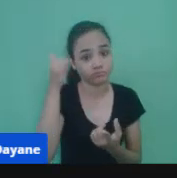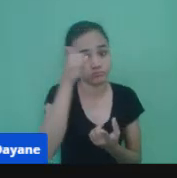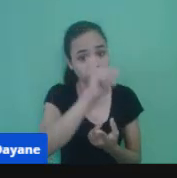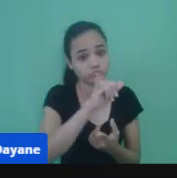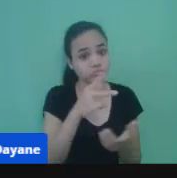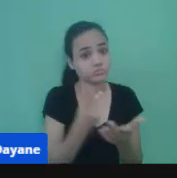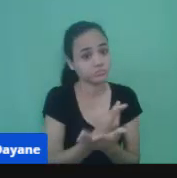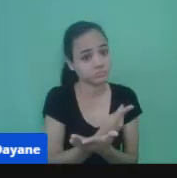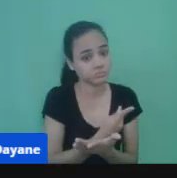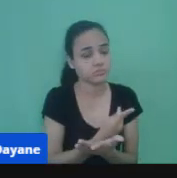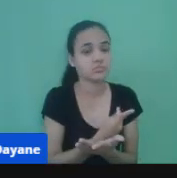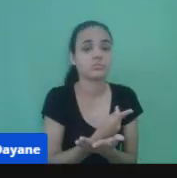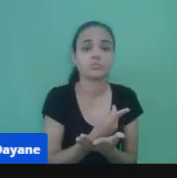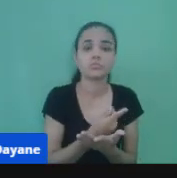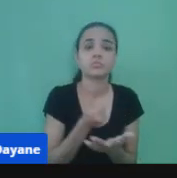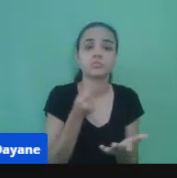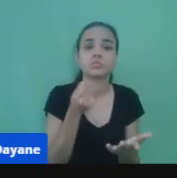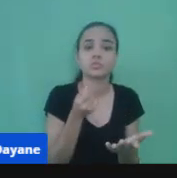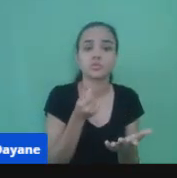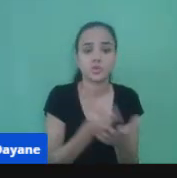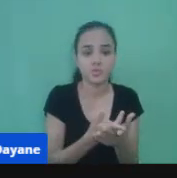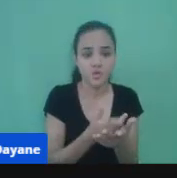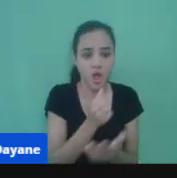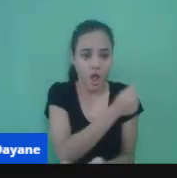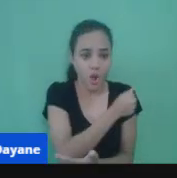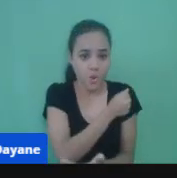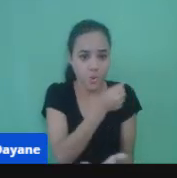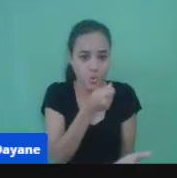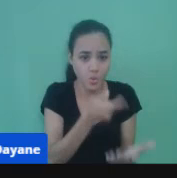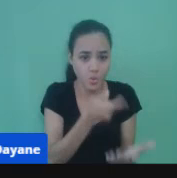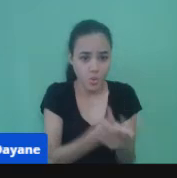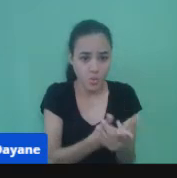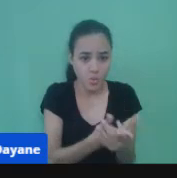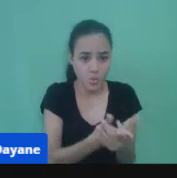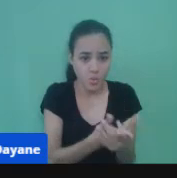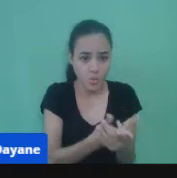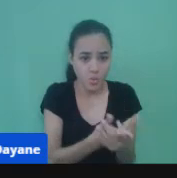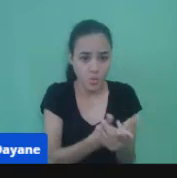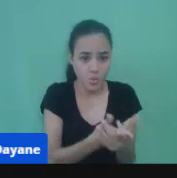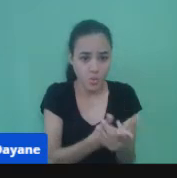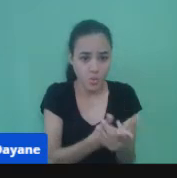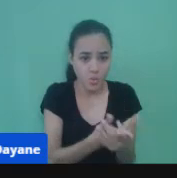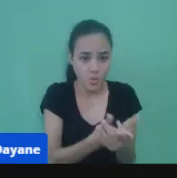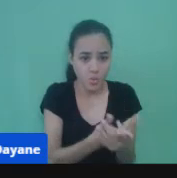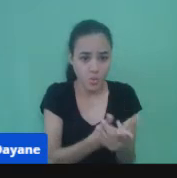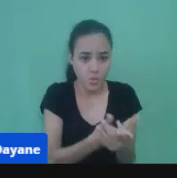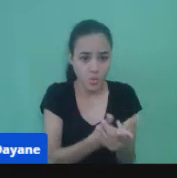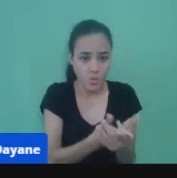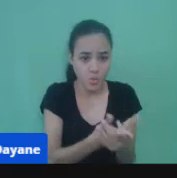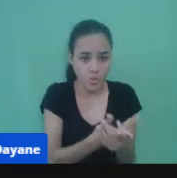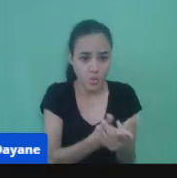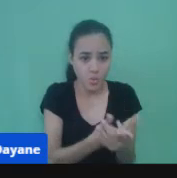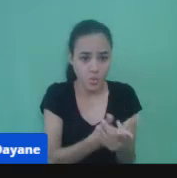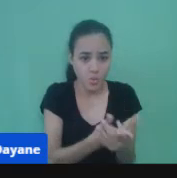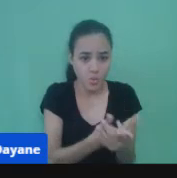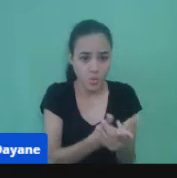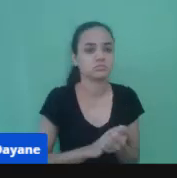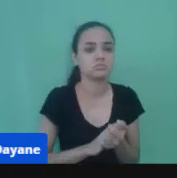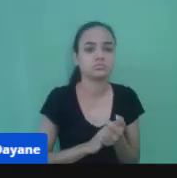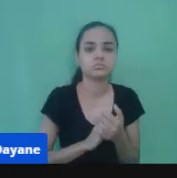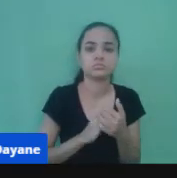filme, 100% fins didáticos. Então, veja só, embora a lei de direitos autorais não fale sobre o